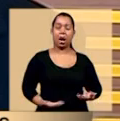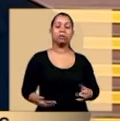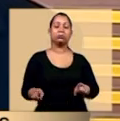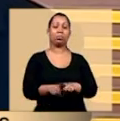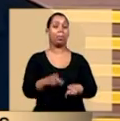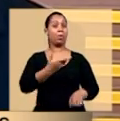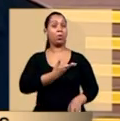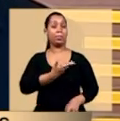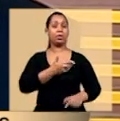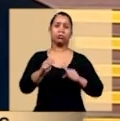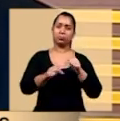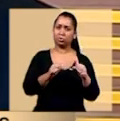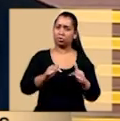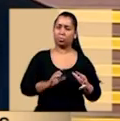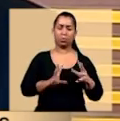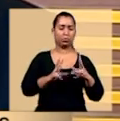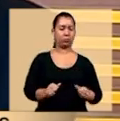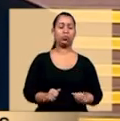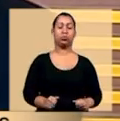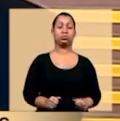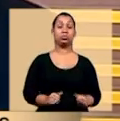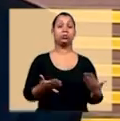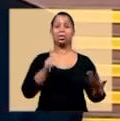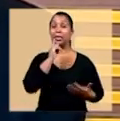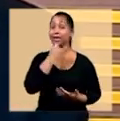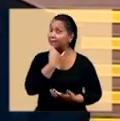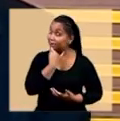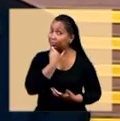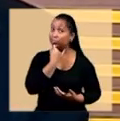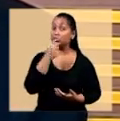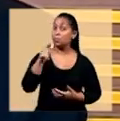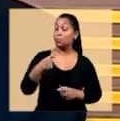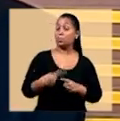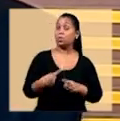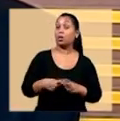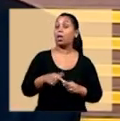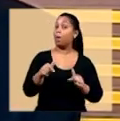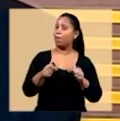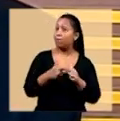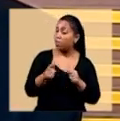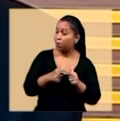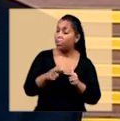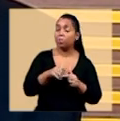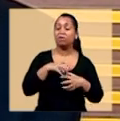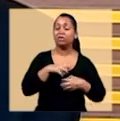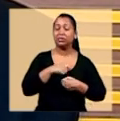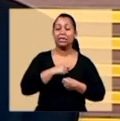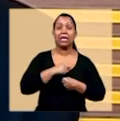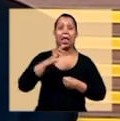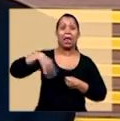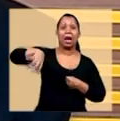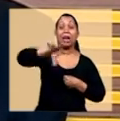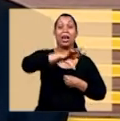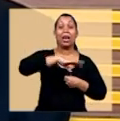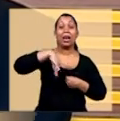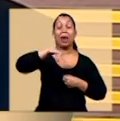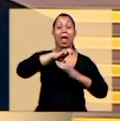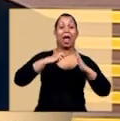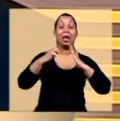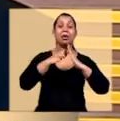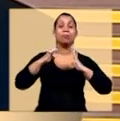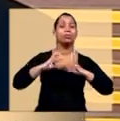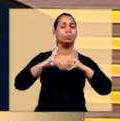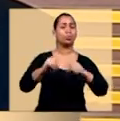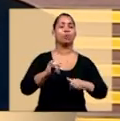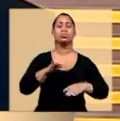do colega para o colega, enfim. E é triste, porque é um problema que você adoece a empresa. Quer dizer,